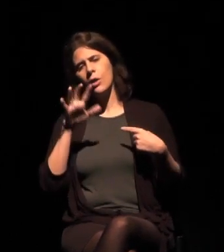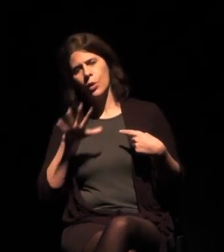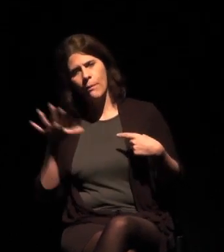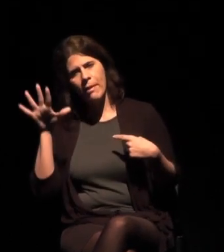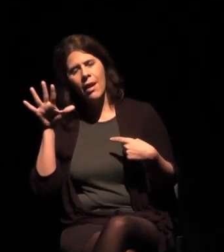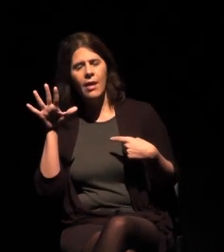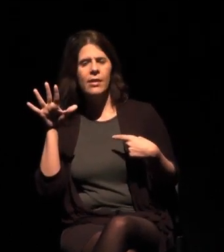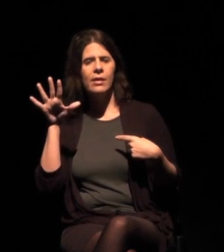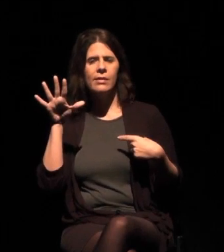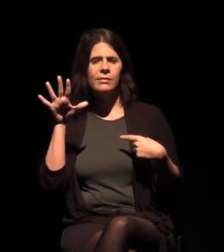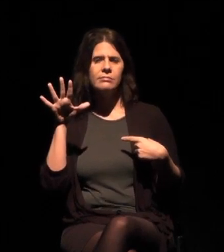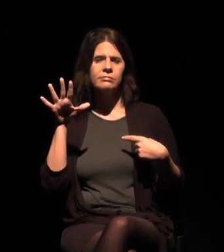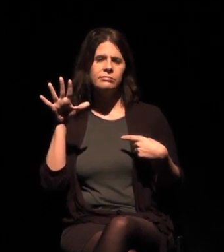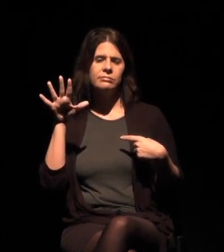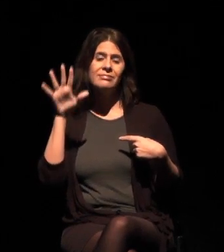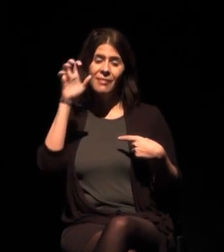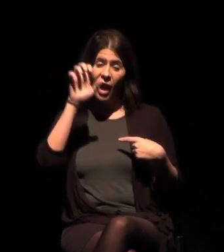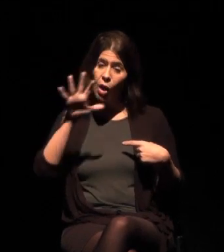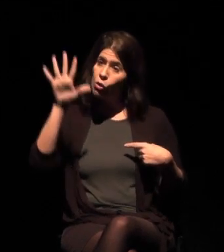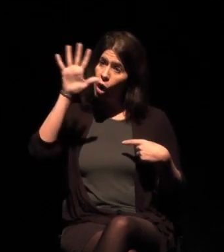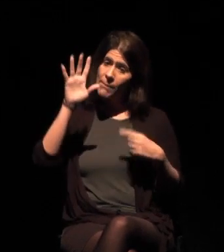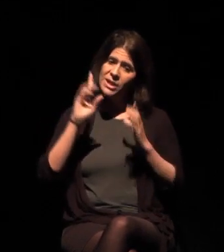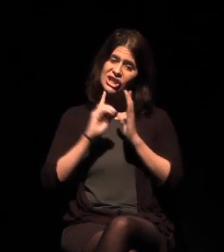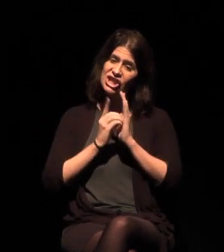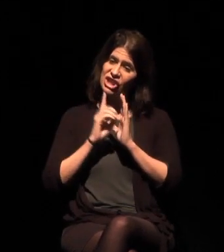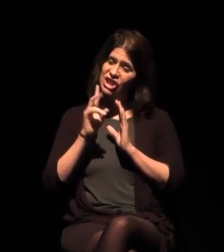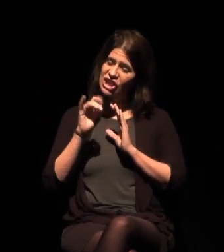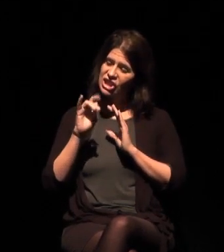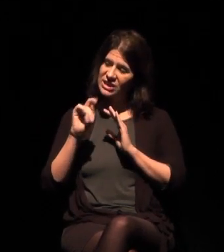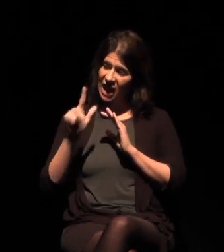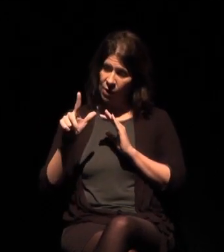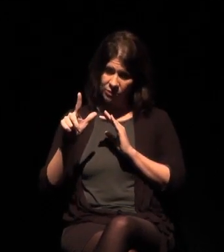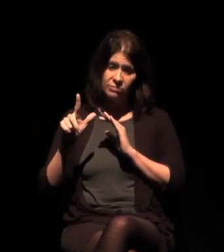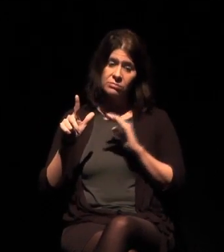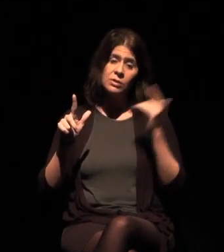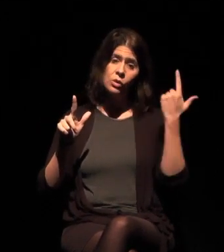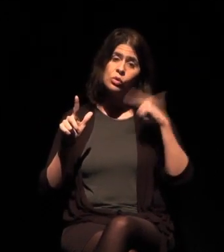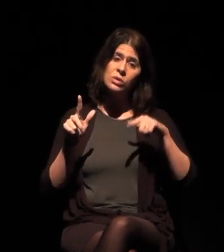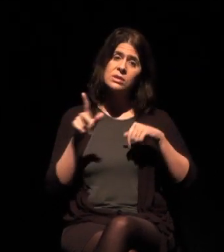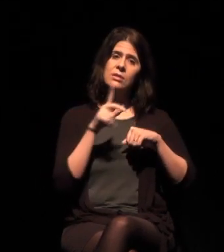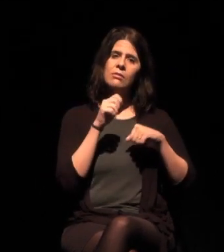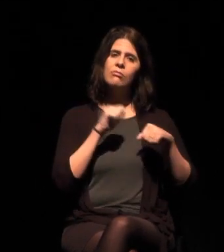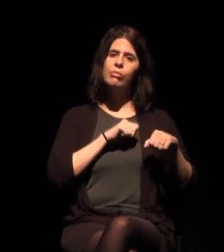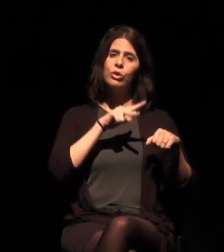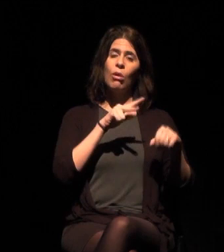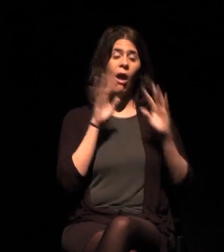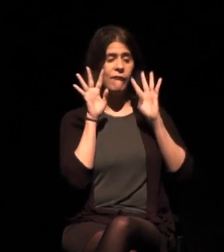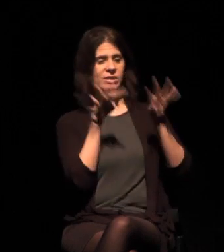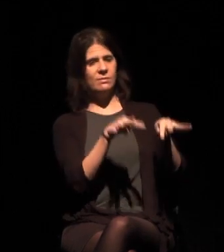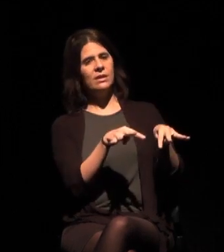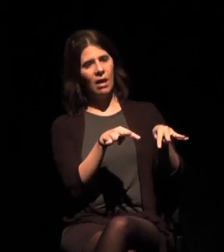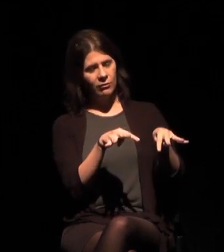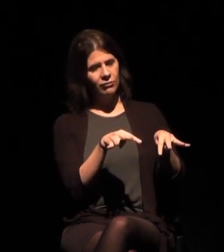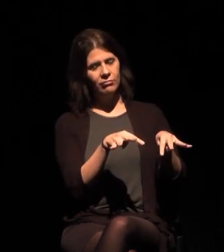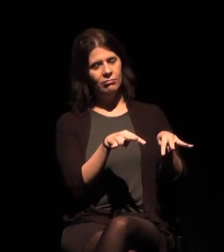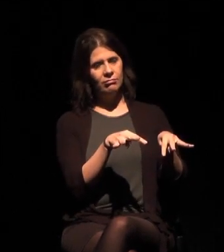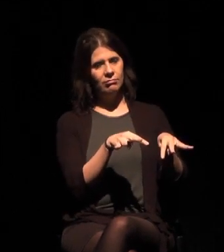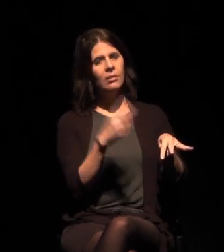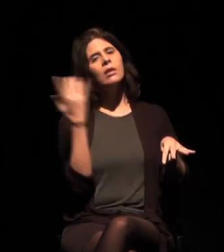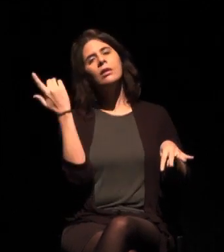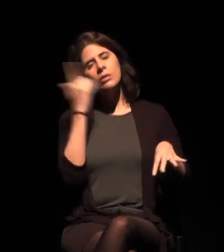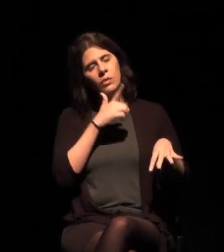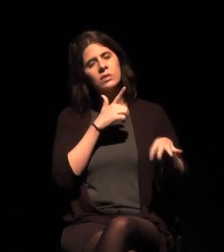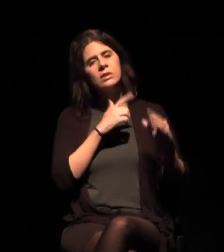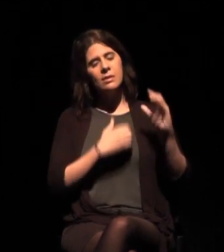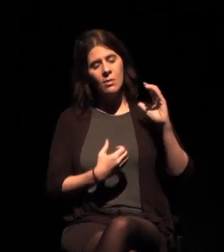uma europa digital e para justamente é a possibilidade de criar estes